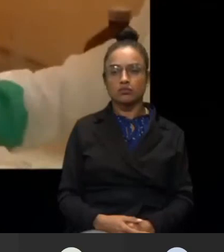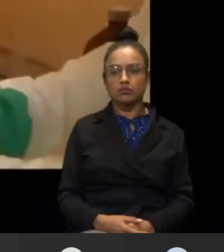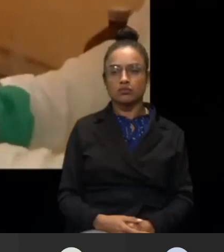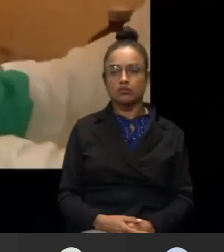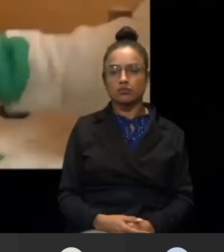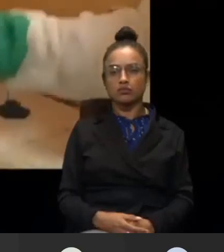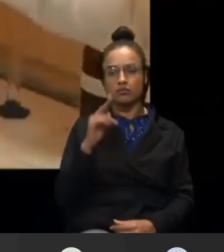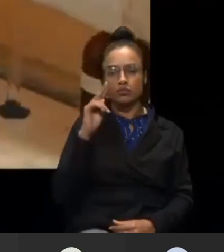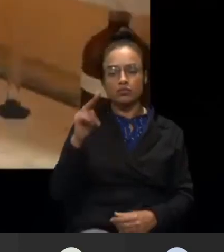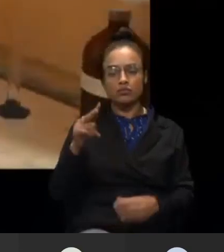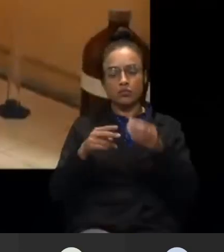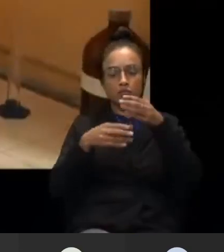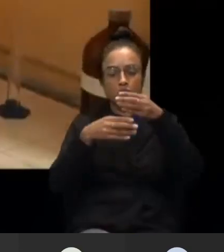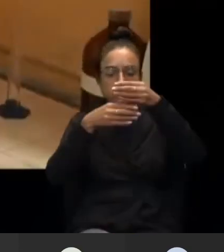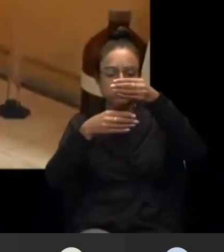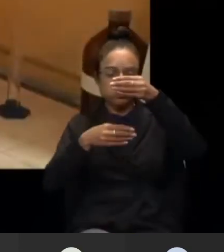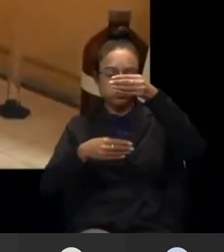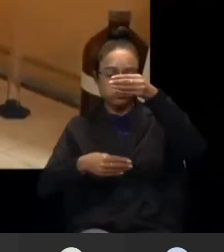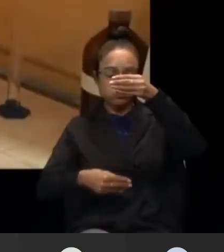Colocando no funil de separação.